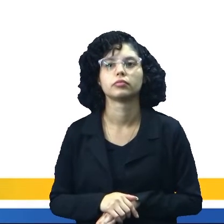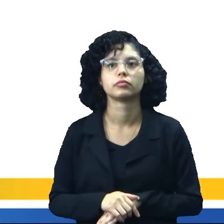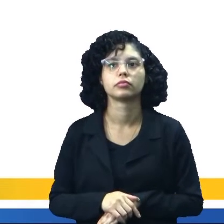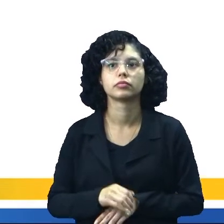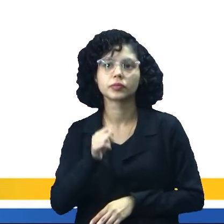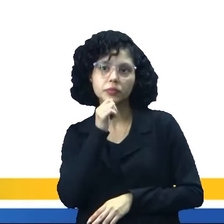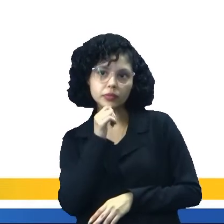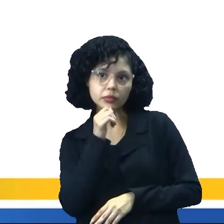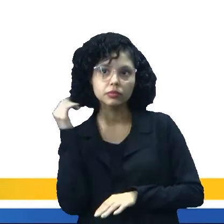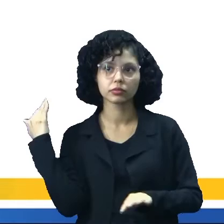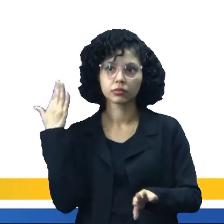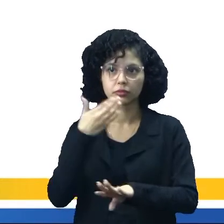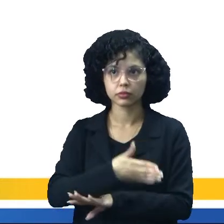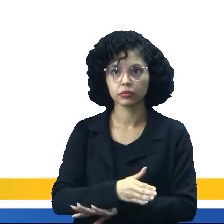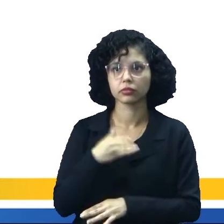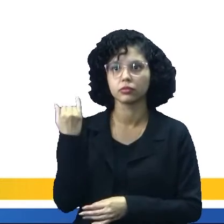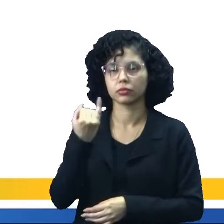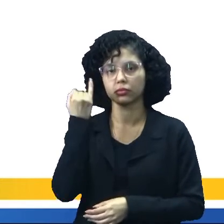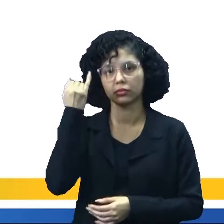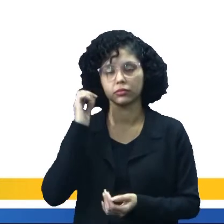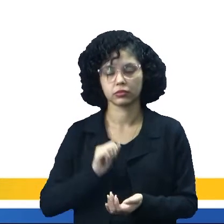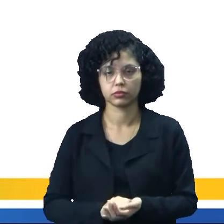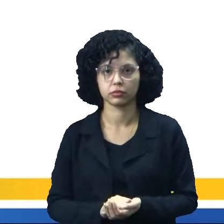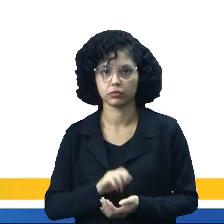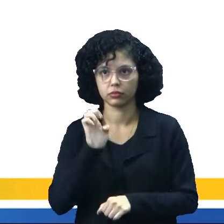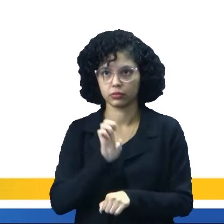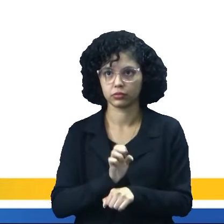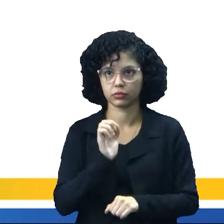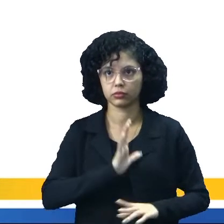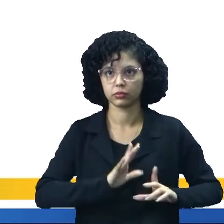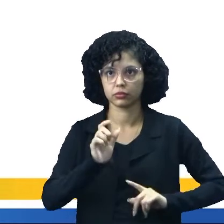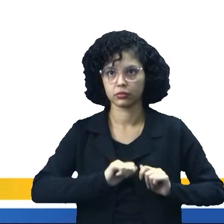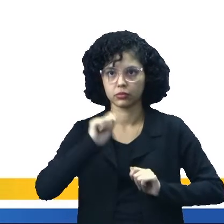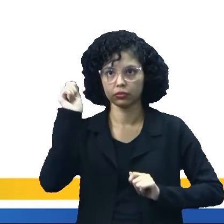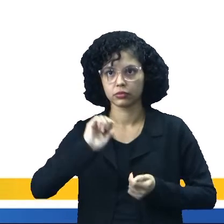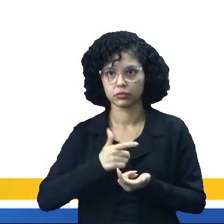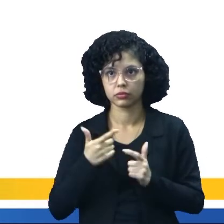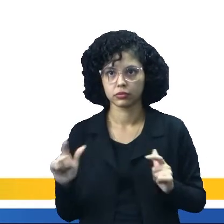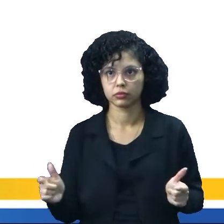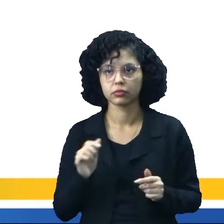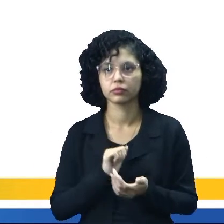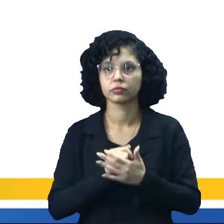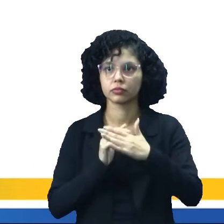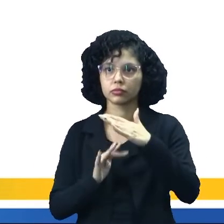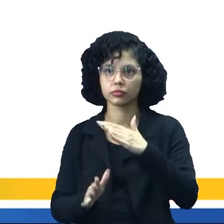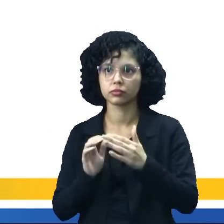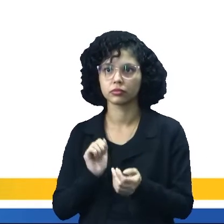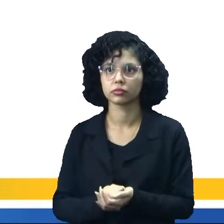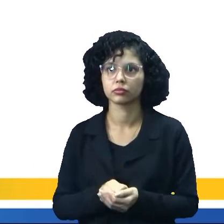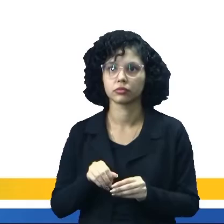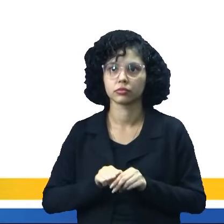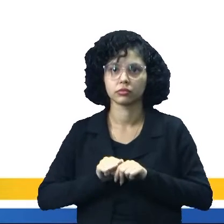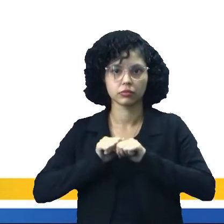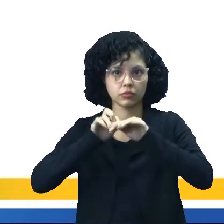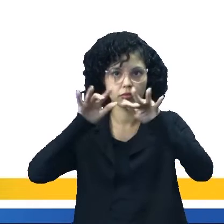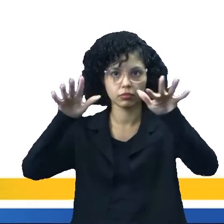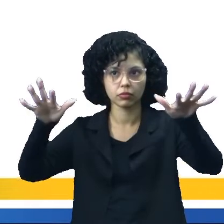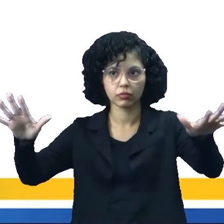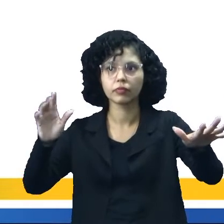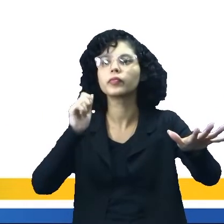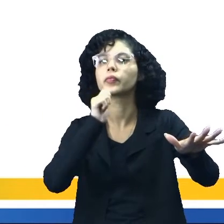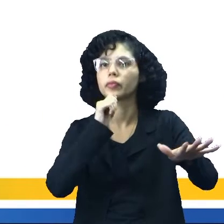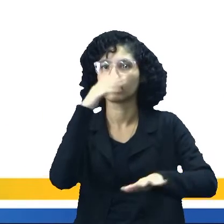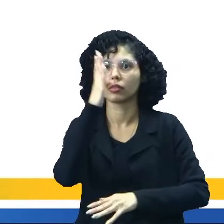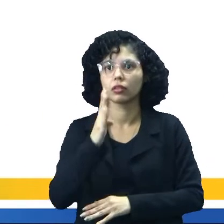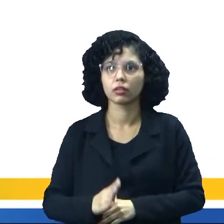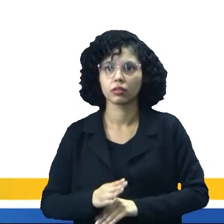Primeiro aí, né, apesar de eles entrarem principalmente pelo estado do Acre, a maior parte desses imigrantes, ele se espalhou,